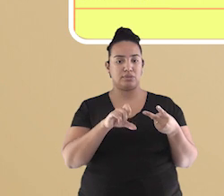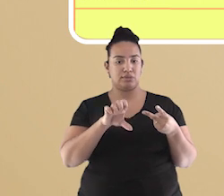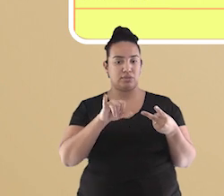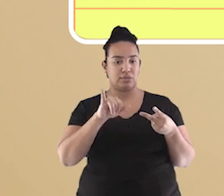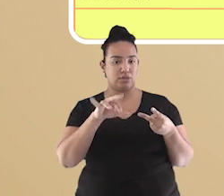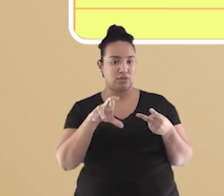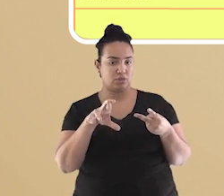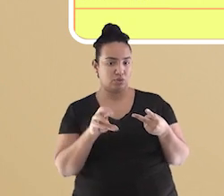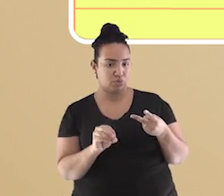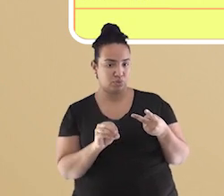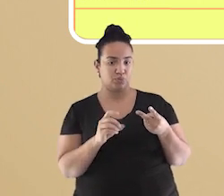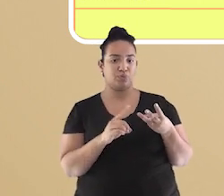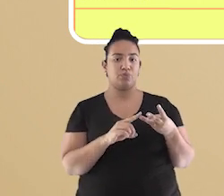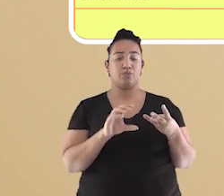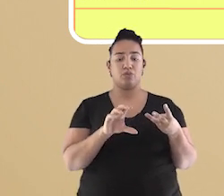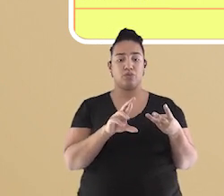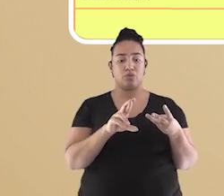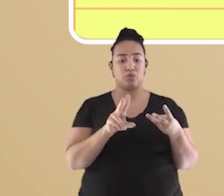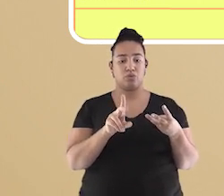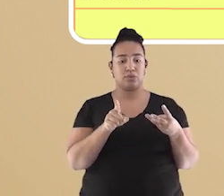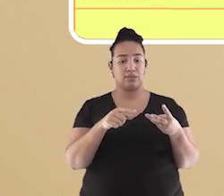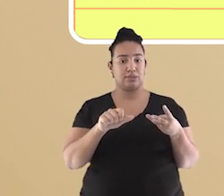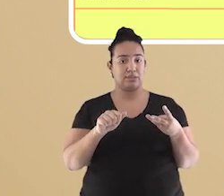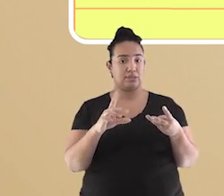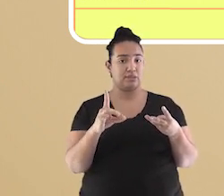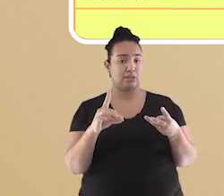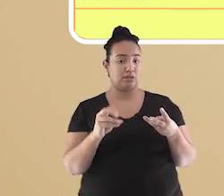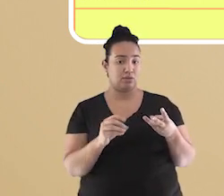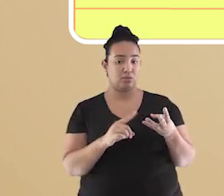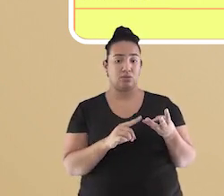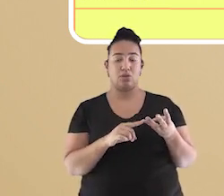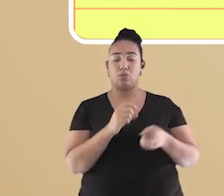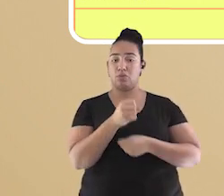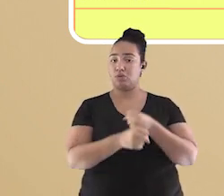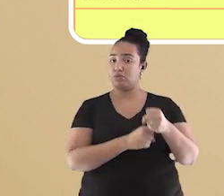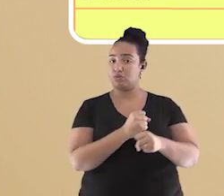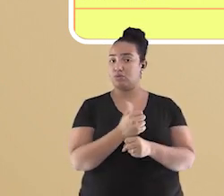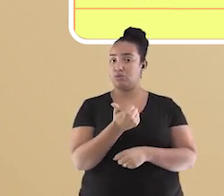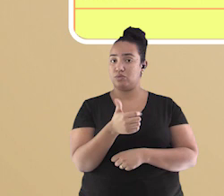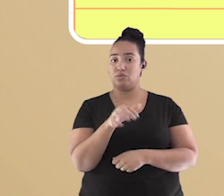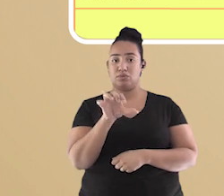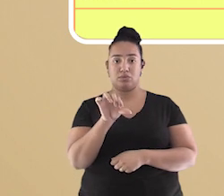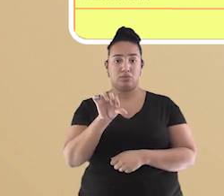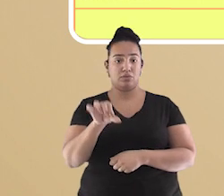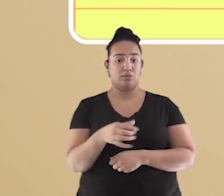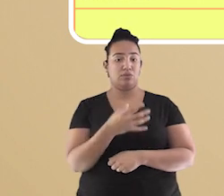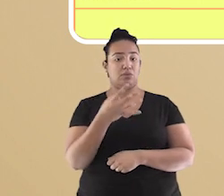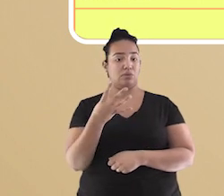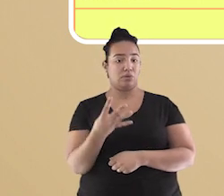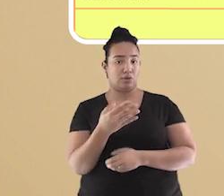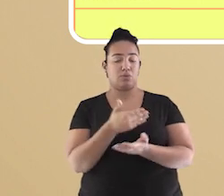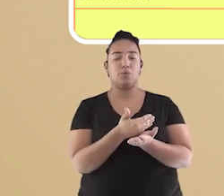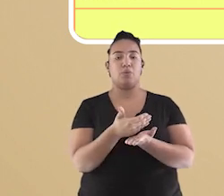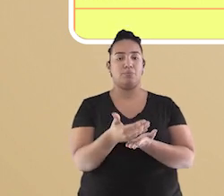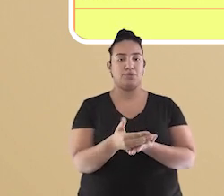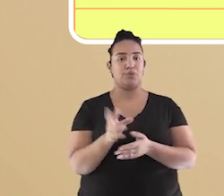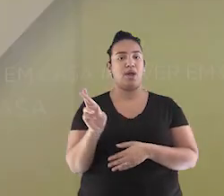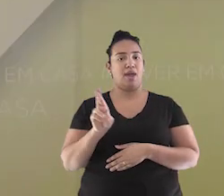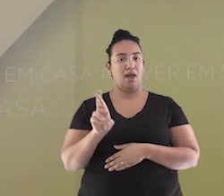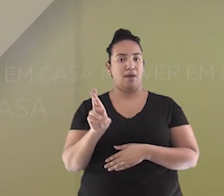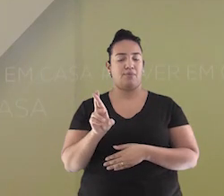Novo, Cruzado, Cruzeiro Real. E em 1994 foi implantada a atual moeda, o